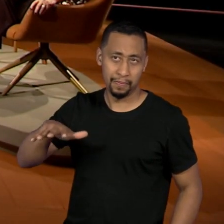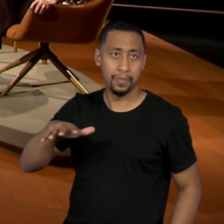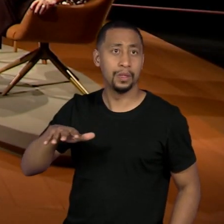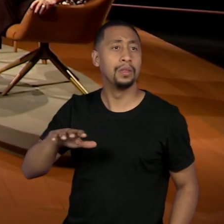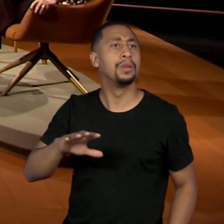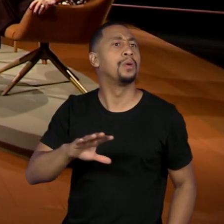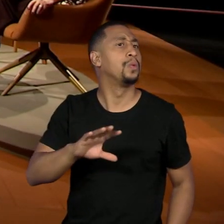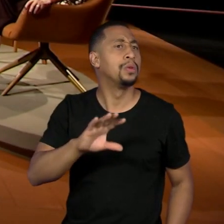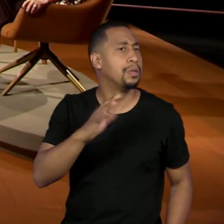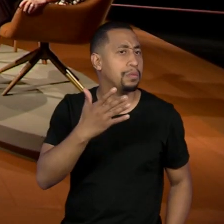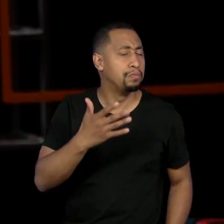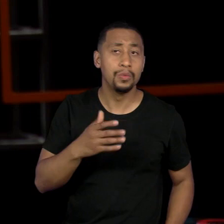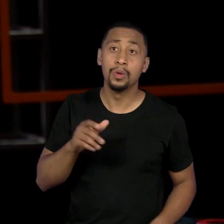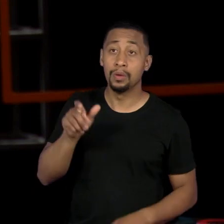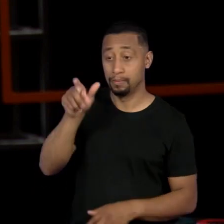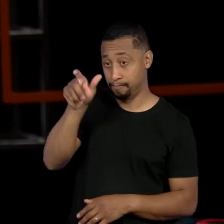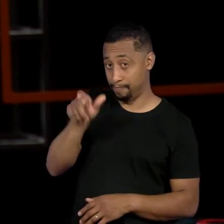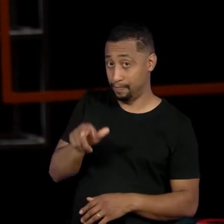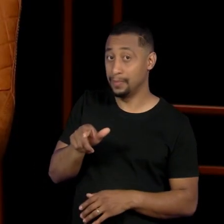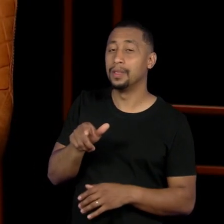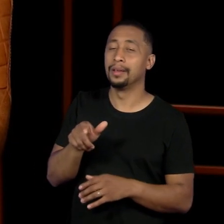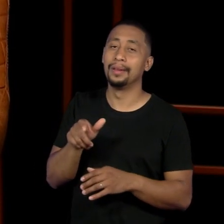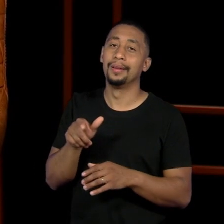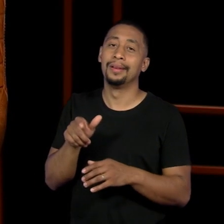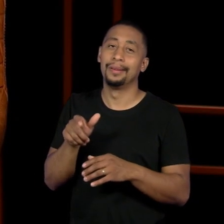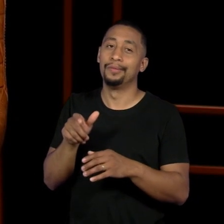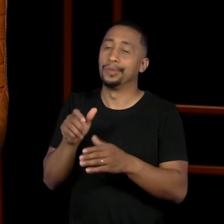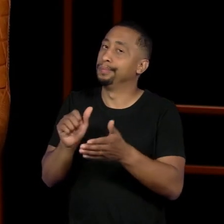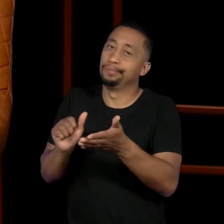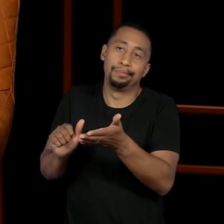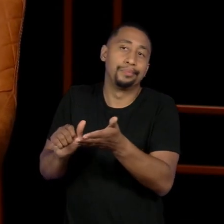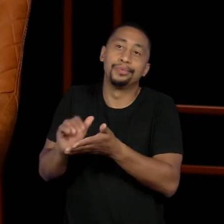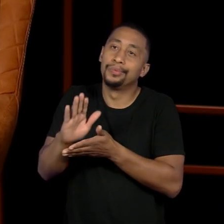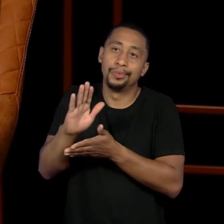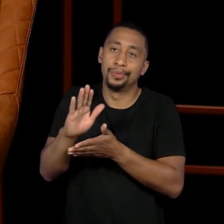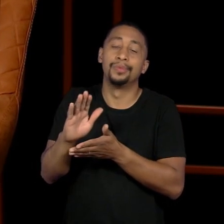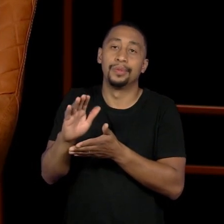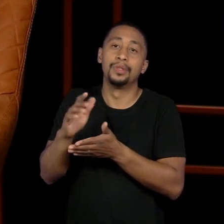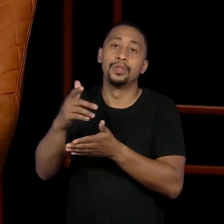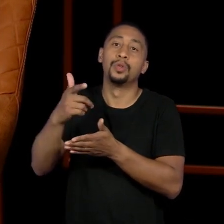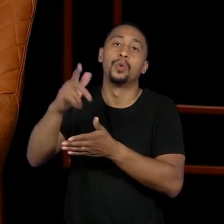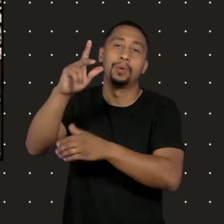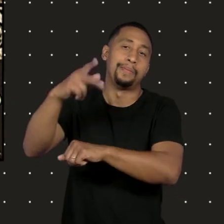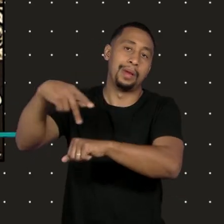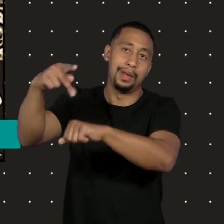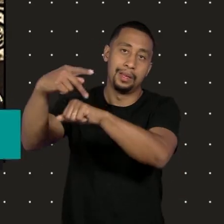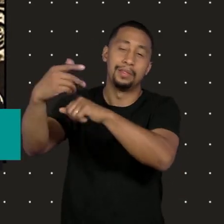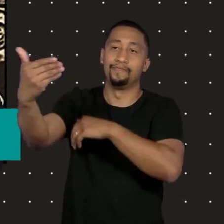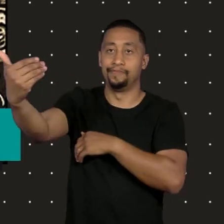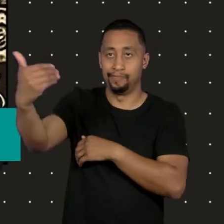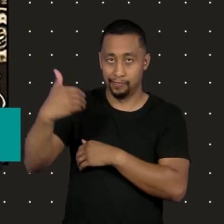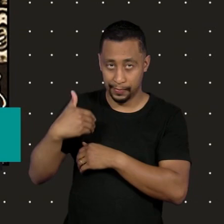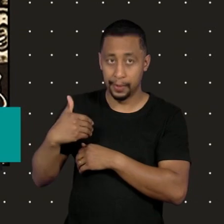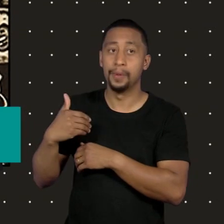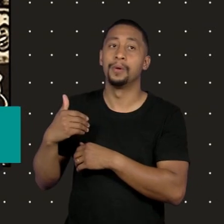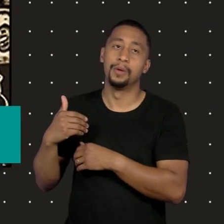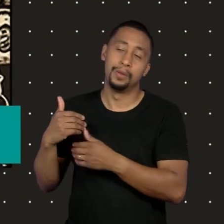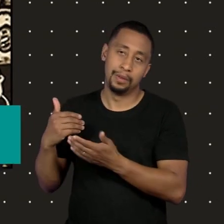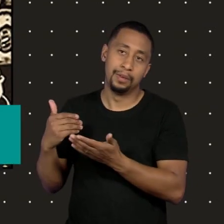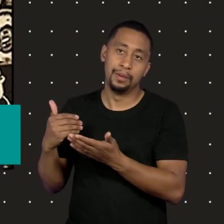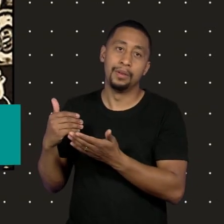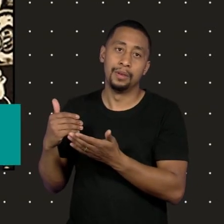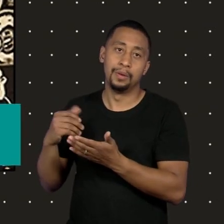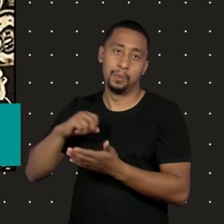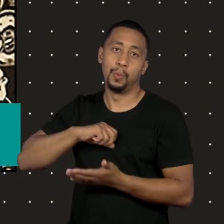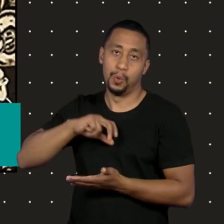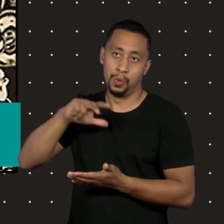Exilado, né? exilado, com a Cecília, a família, as crianças, não é? Ele foi